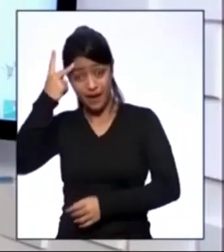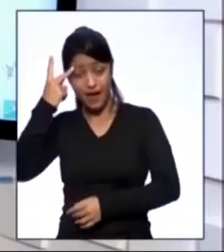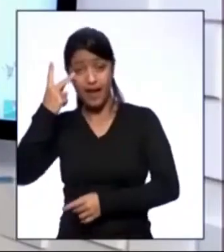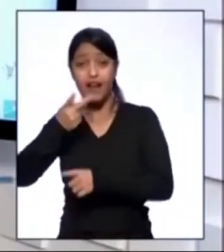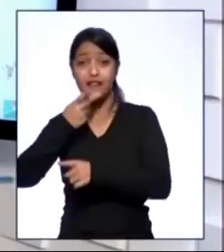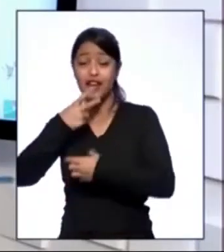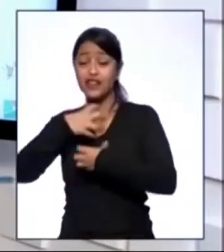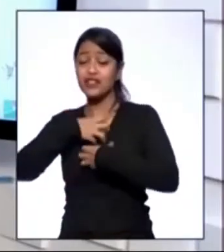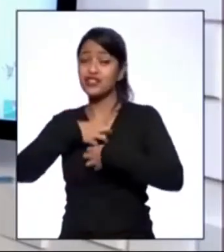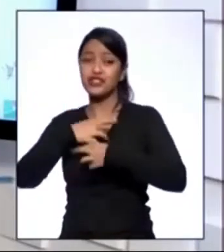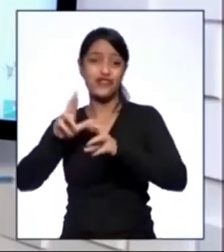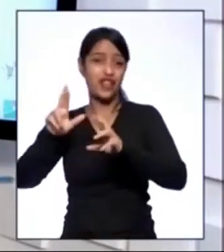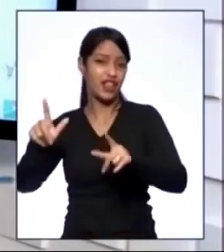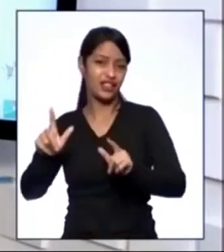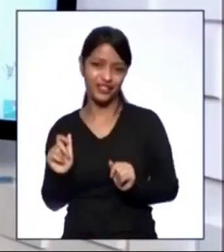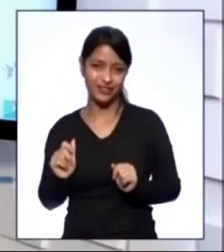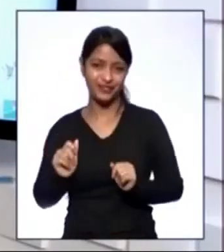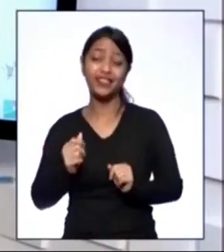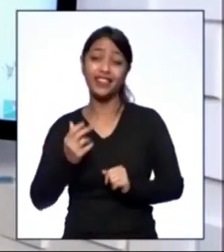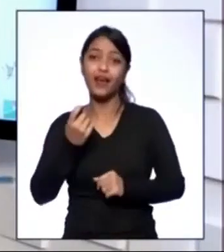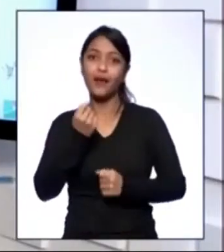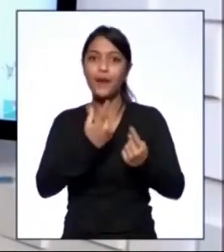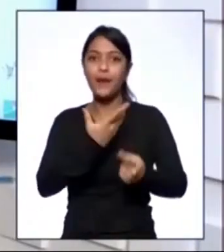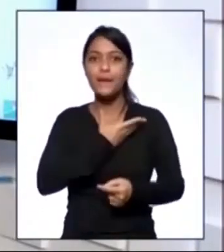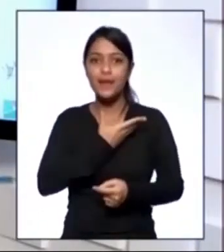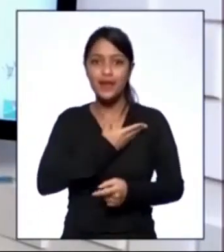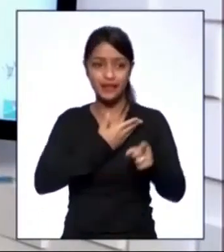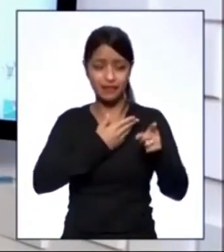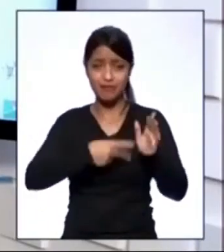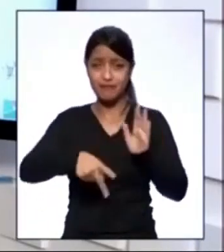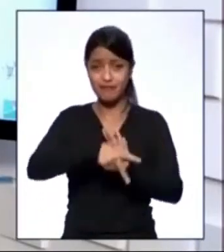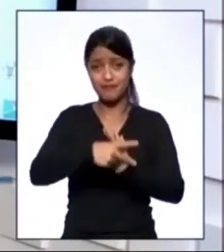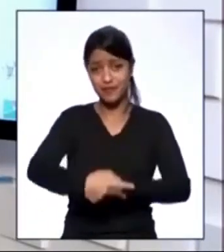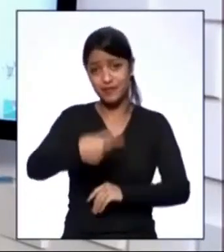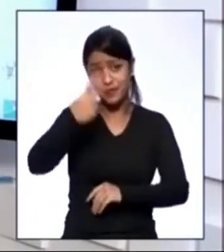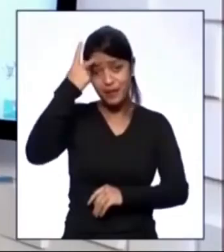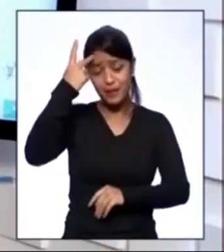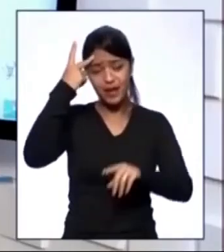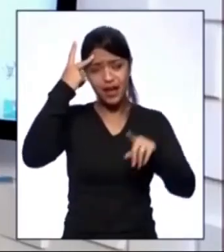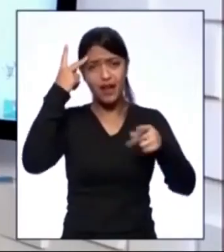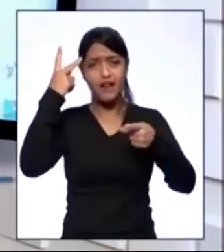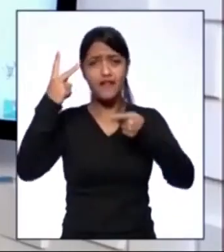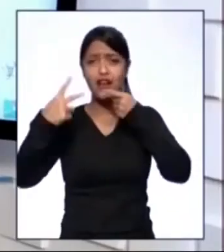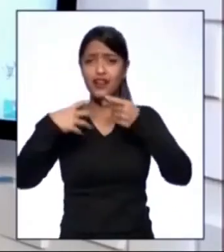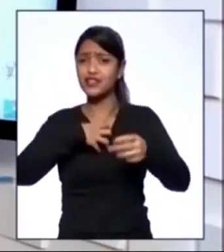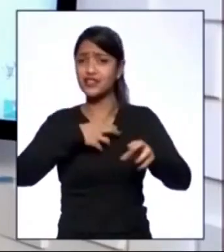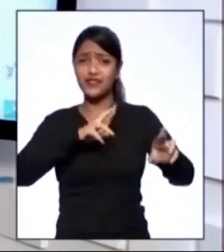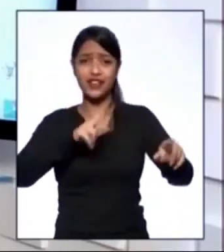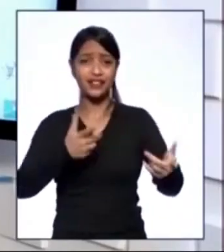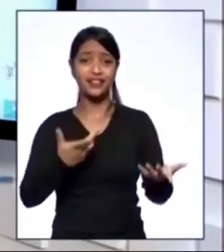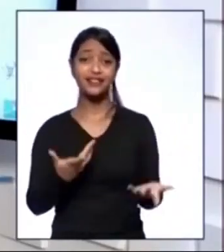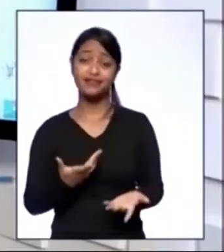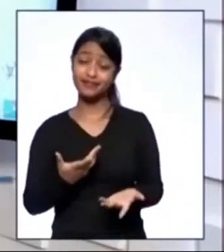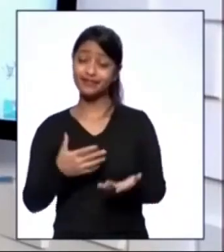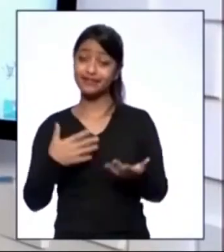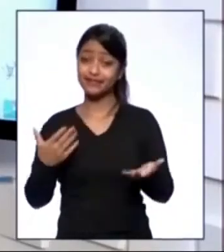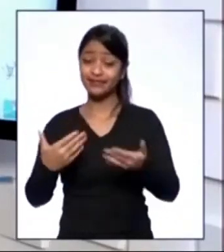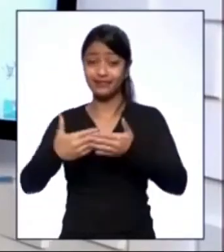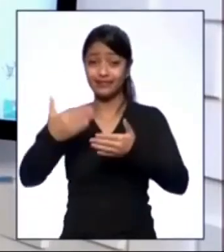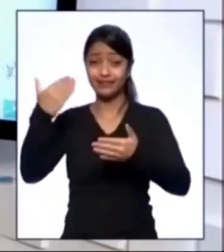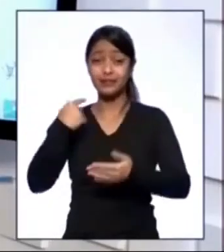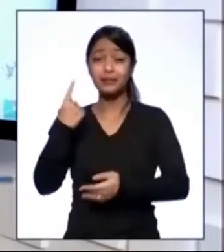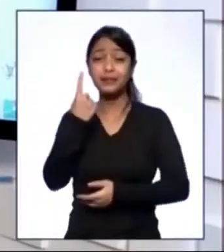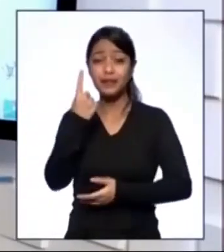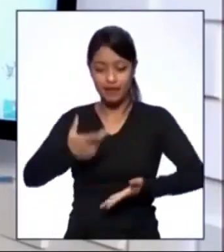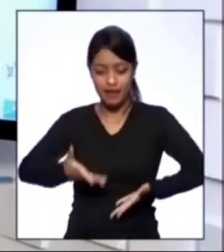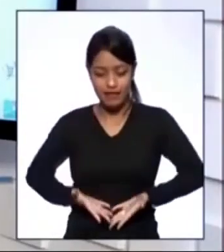tenho amigos paulistas que têm essa característica. Então, a região onde nós passamos aí a nossa primeira infância,